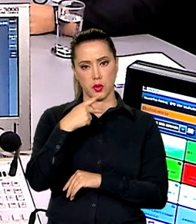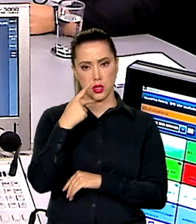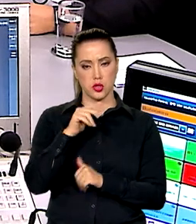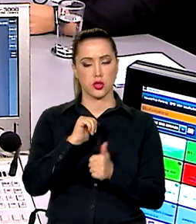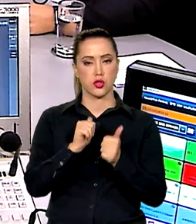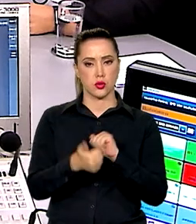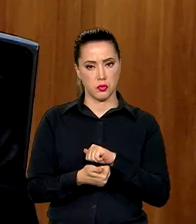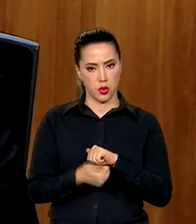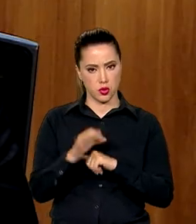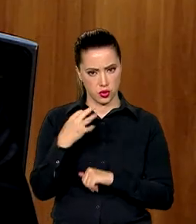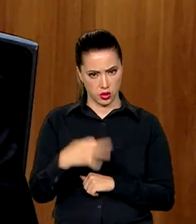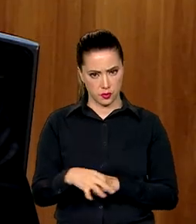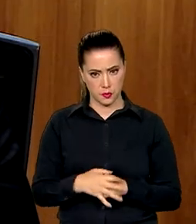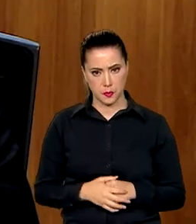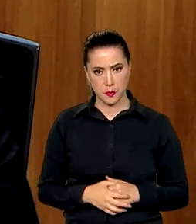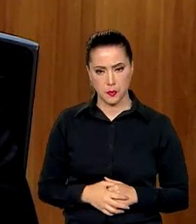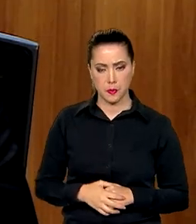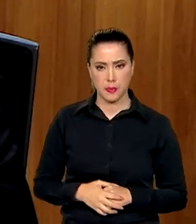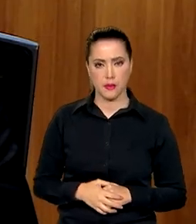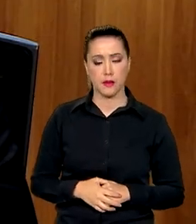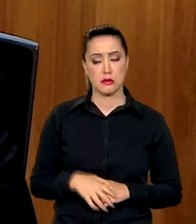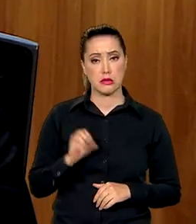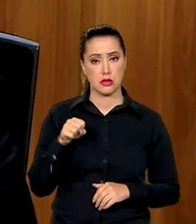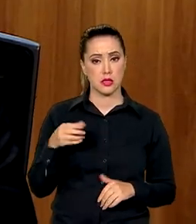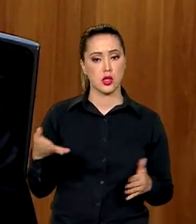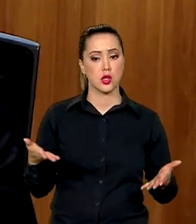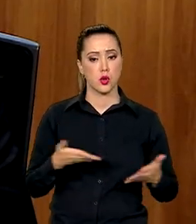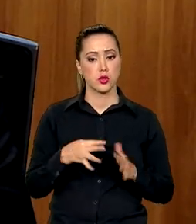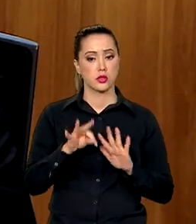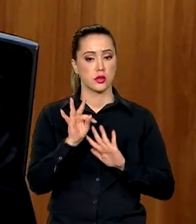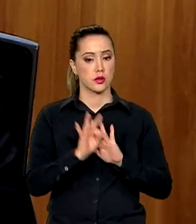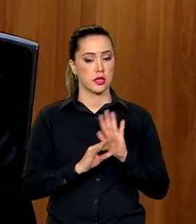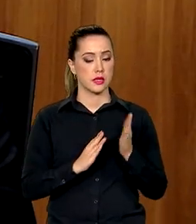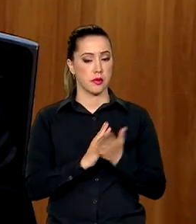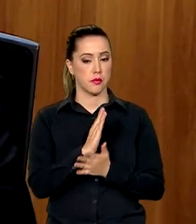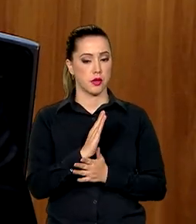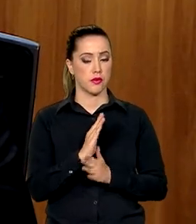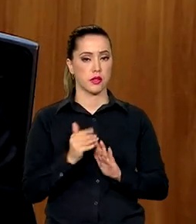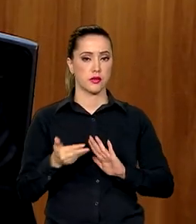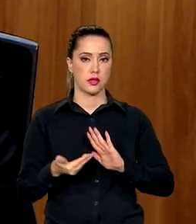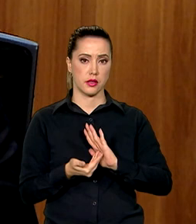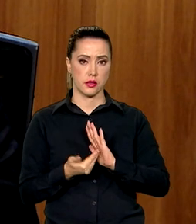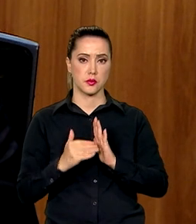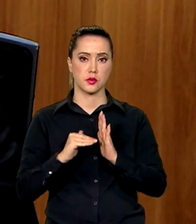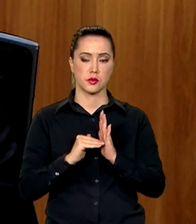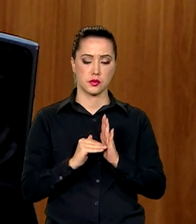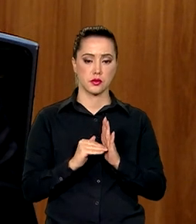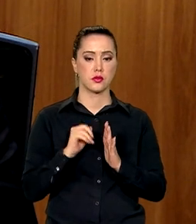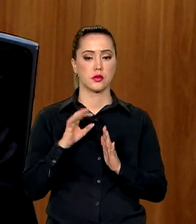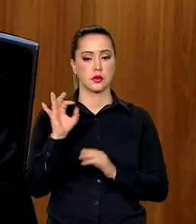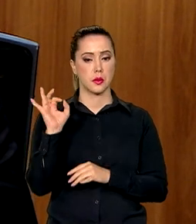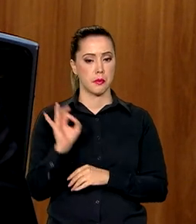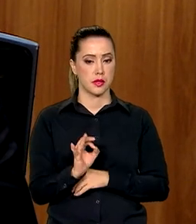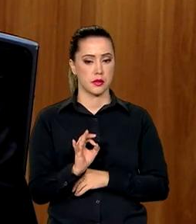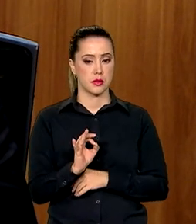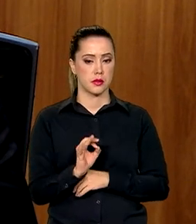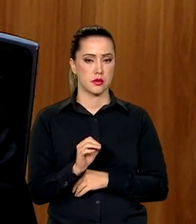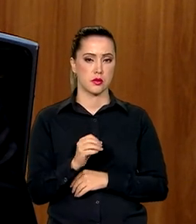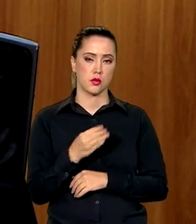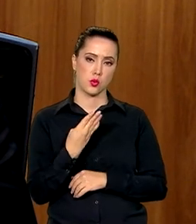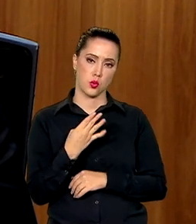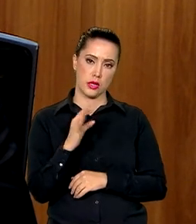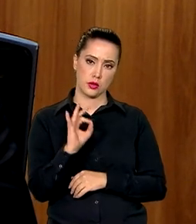incentivo ao esporte Sim hoje a gente tem o texto que foi aprovado na Câmara e perpassa o Senado tem um percentual de